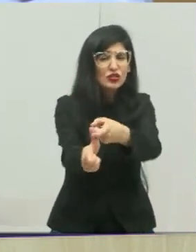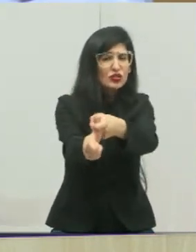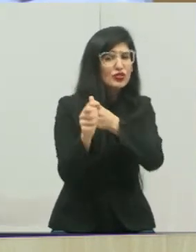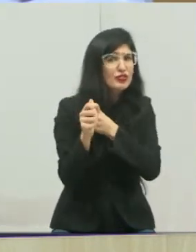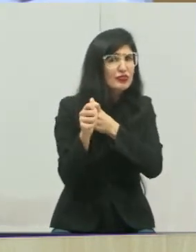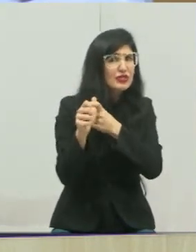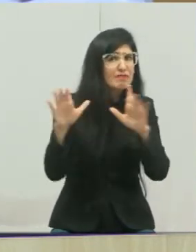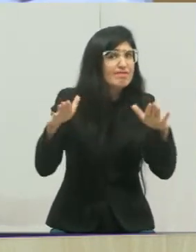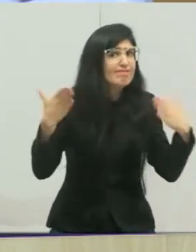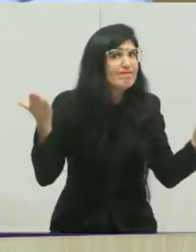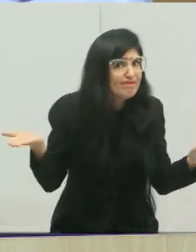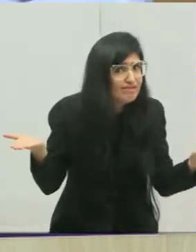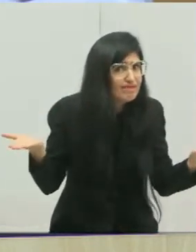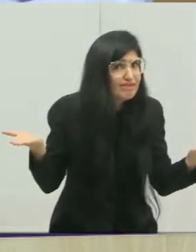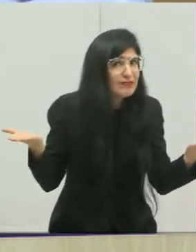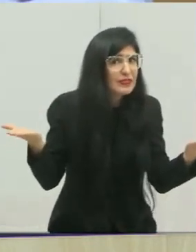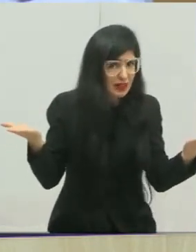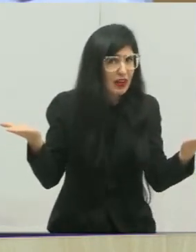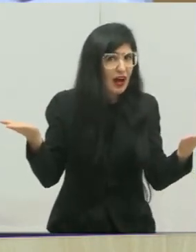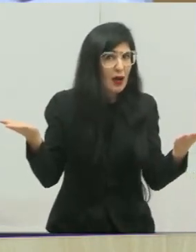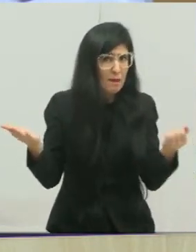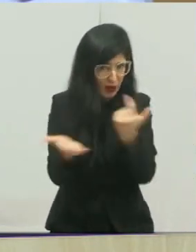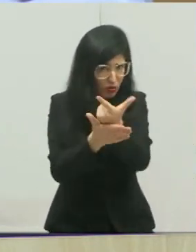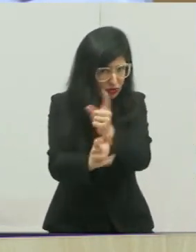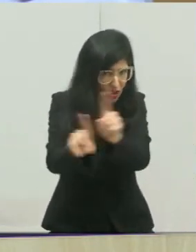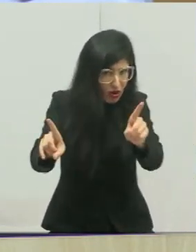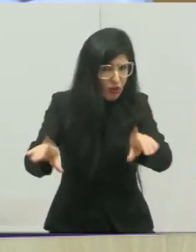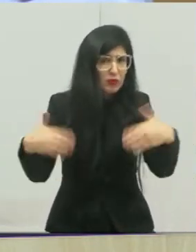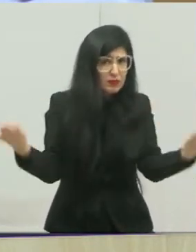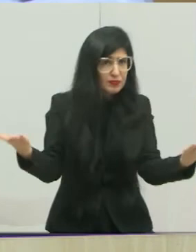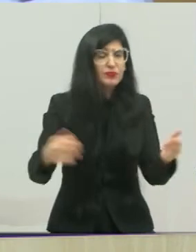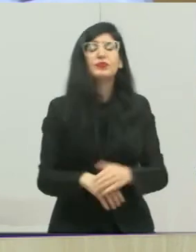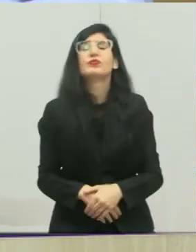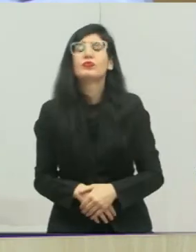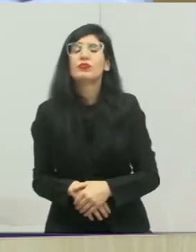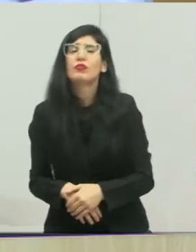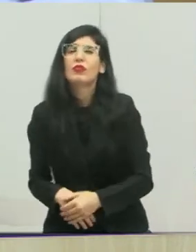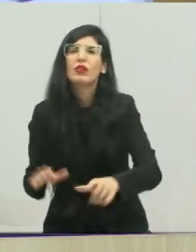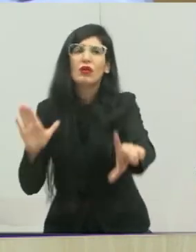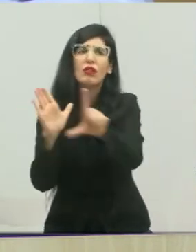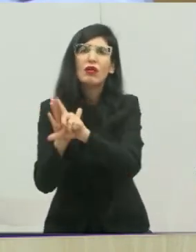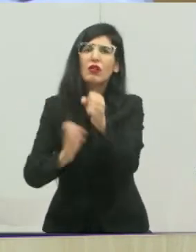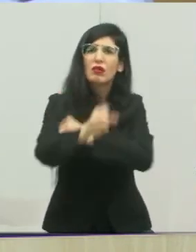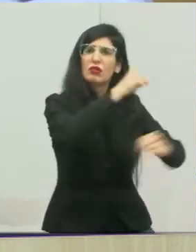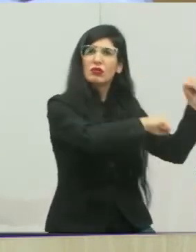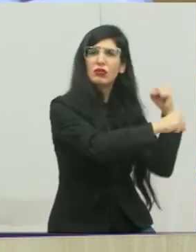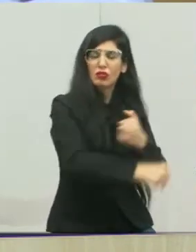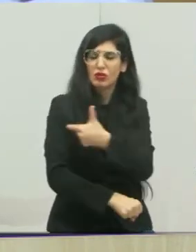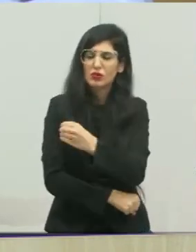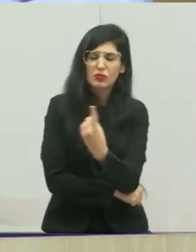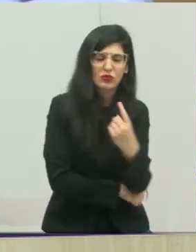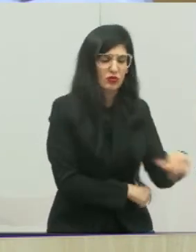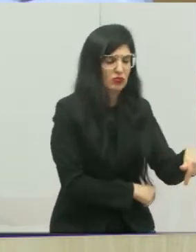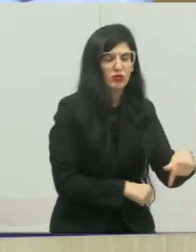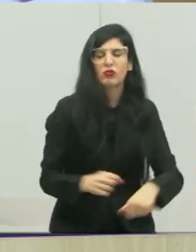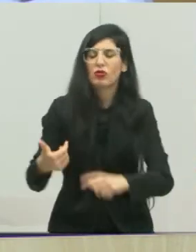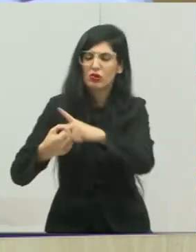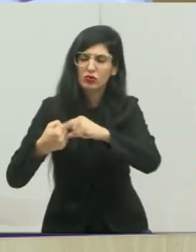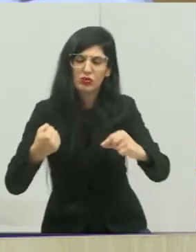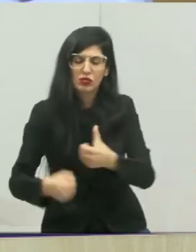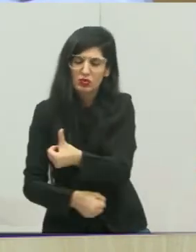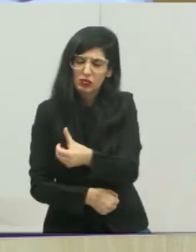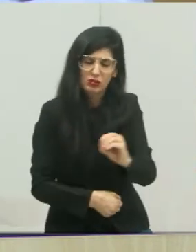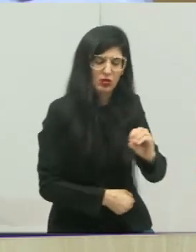ao caso a lei complementar número 91 de 2017 de Jacareí, em seu artigo 60, parágrafo